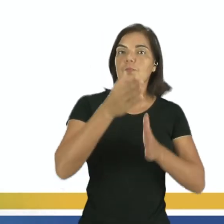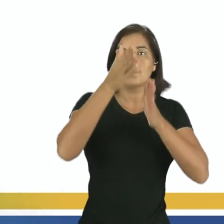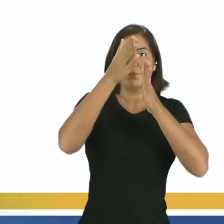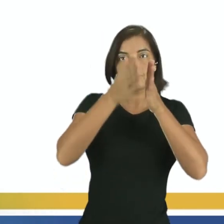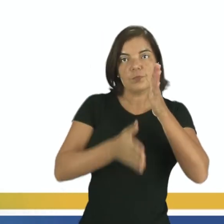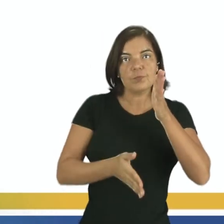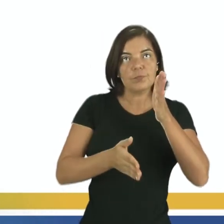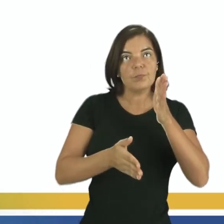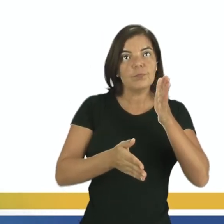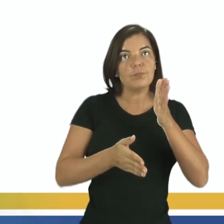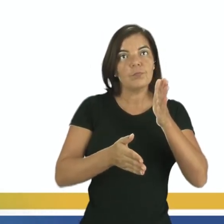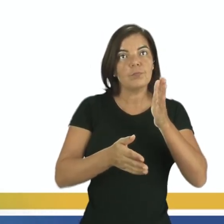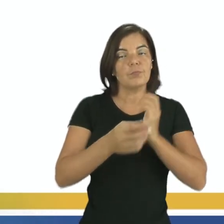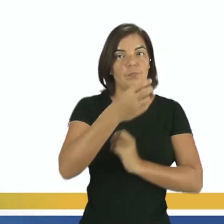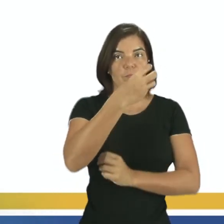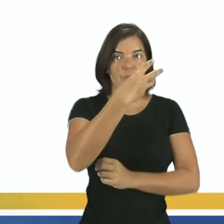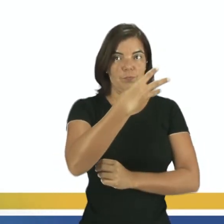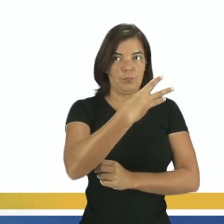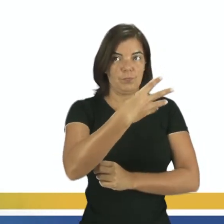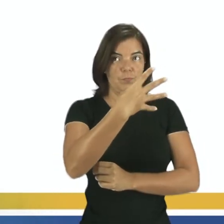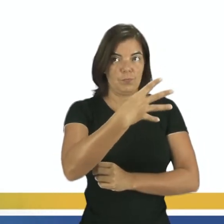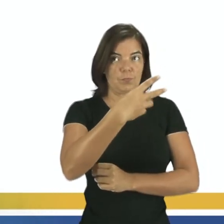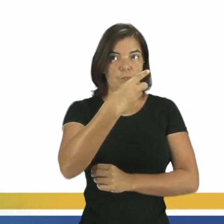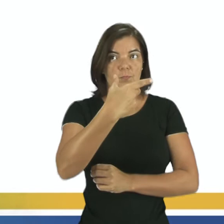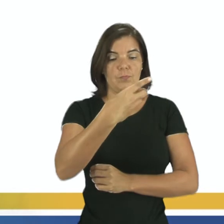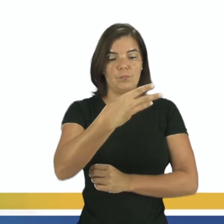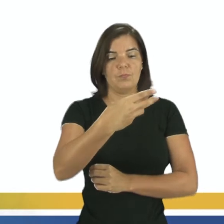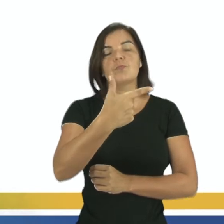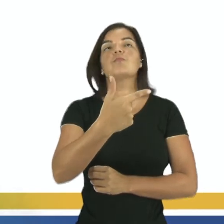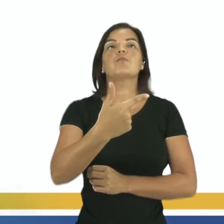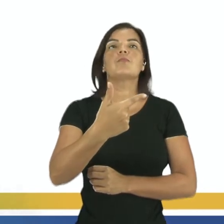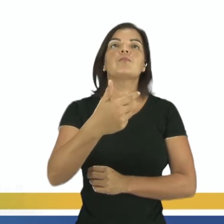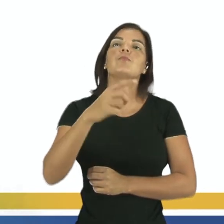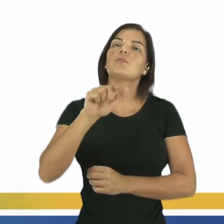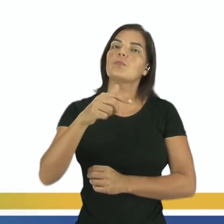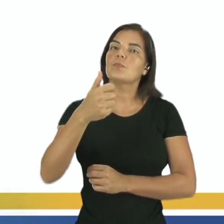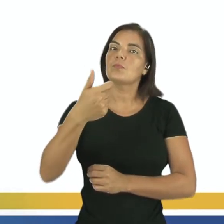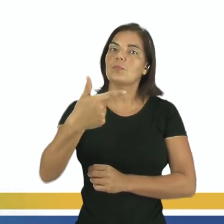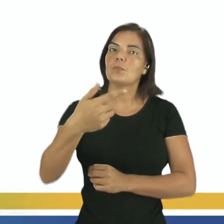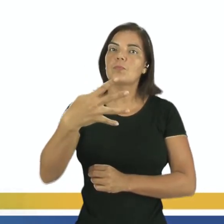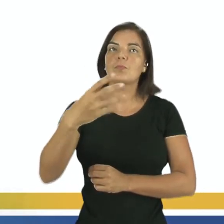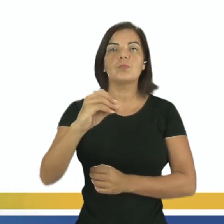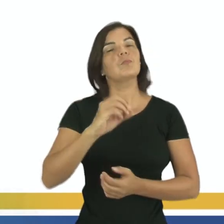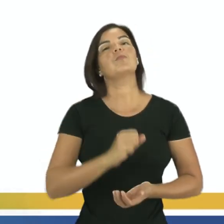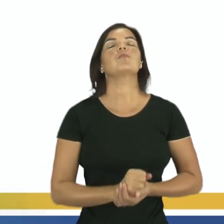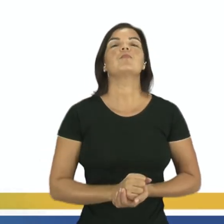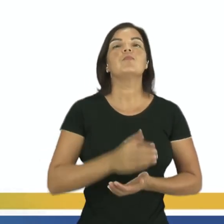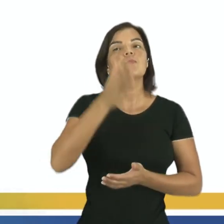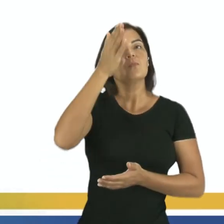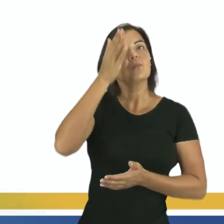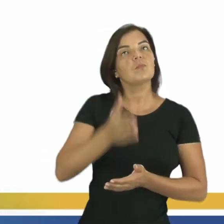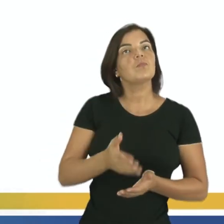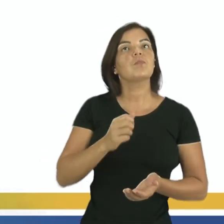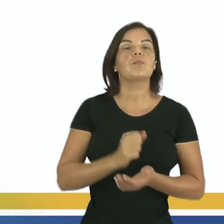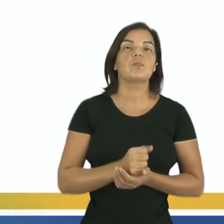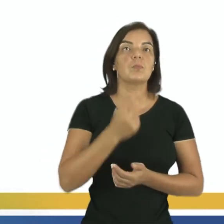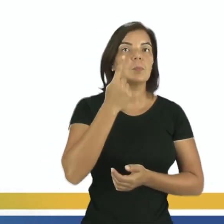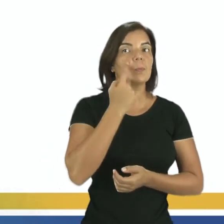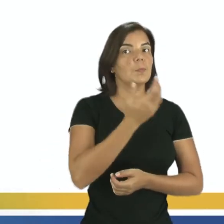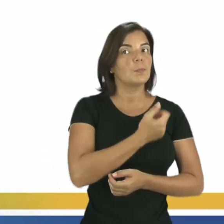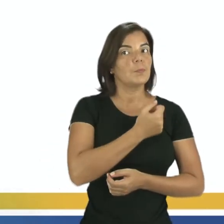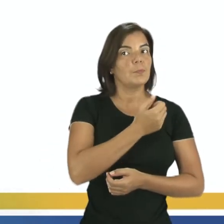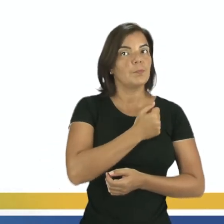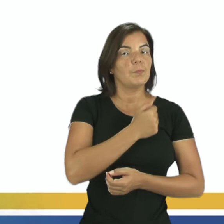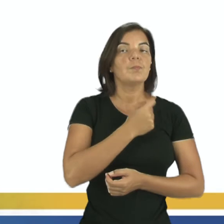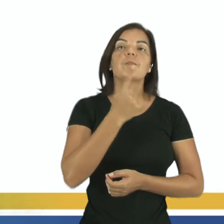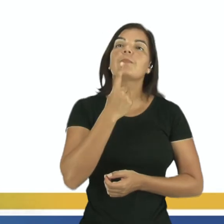decomposição prima do 432 e 240 ao mesmo tempo, certo? Então, repare que os números que